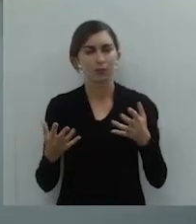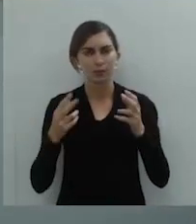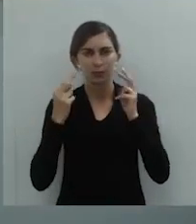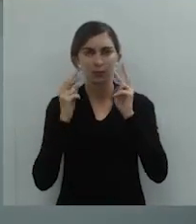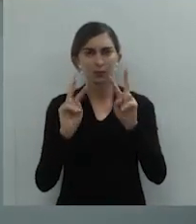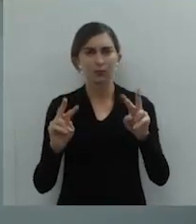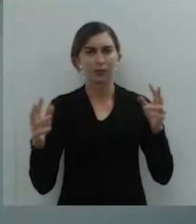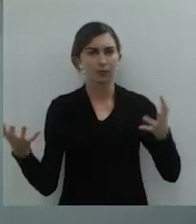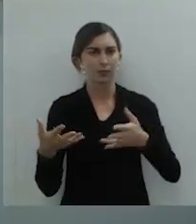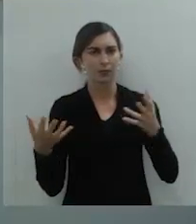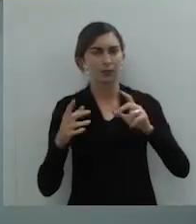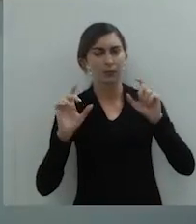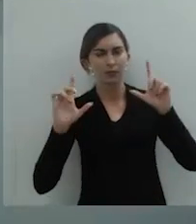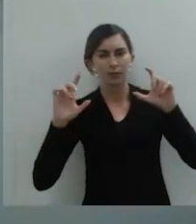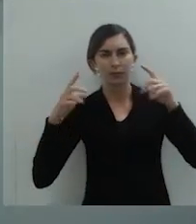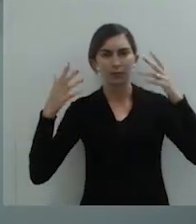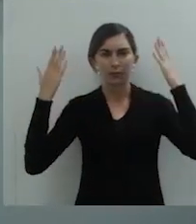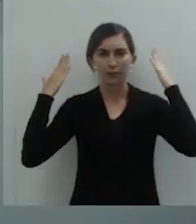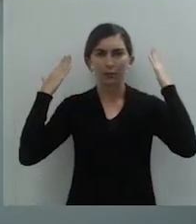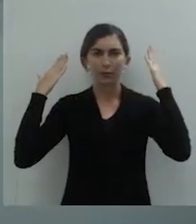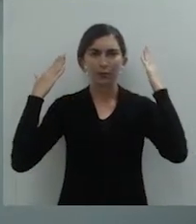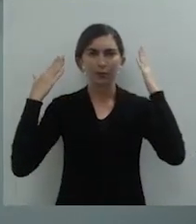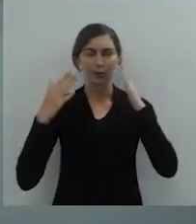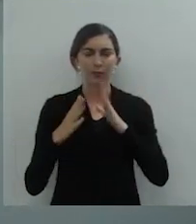Acompanhe agora essa imagem.